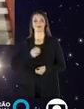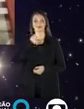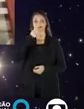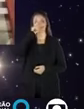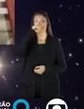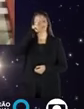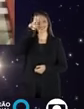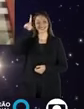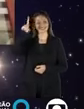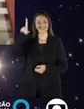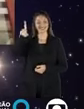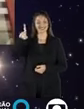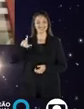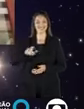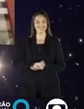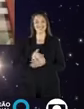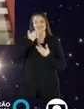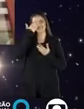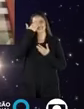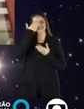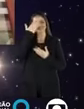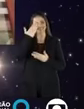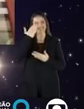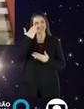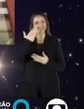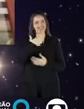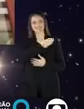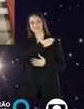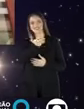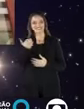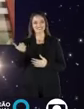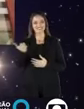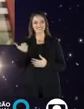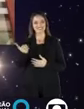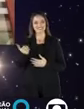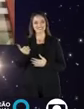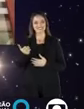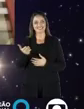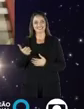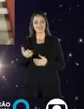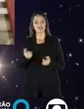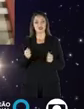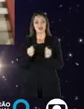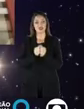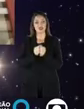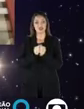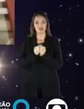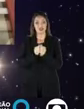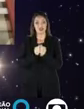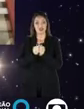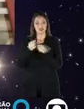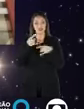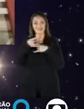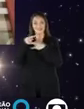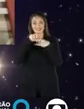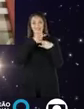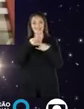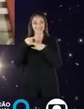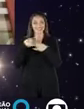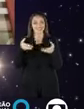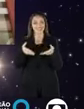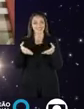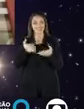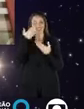Bom dia. Gente, muito obrigado por vocês estarem Por nós acompanhando a contar. nossa Mega Live Green Nation.